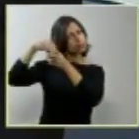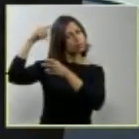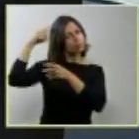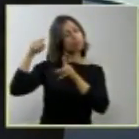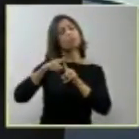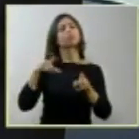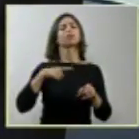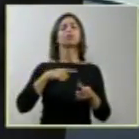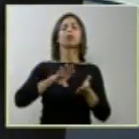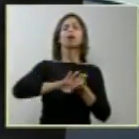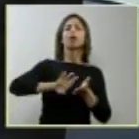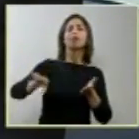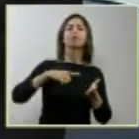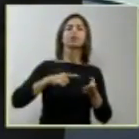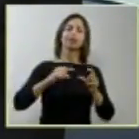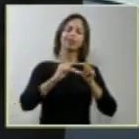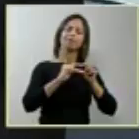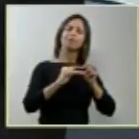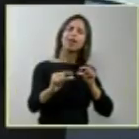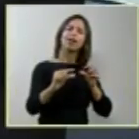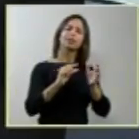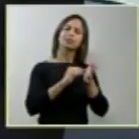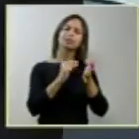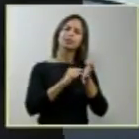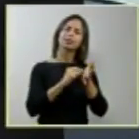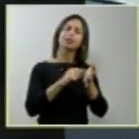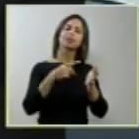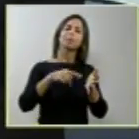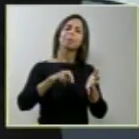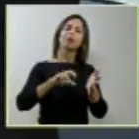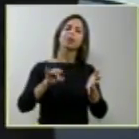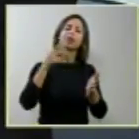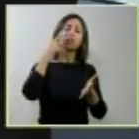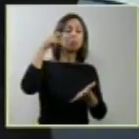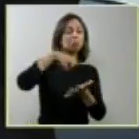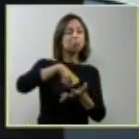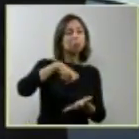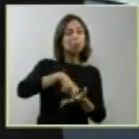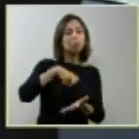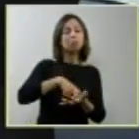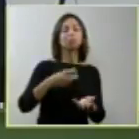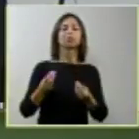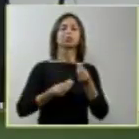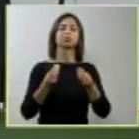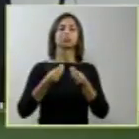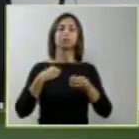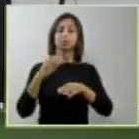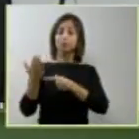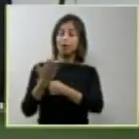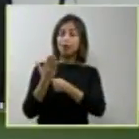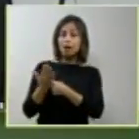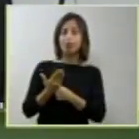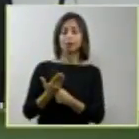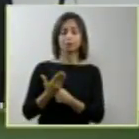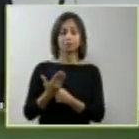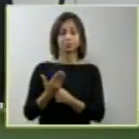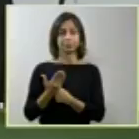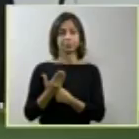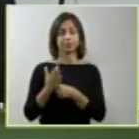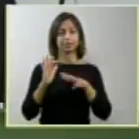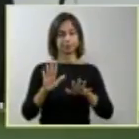penal quanto àqueles que auxiliarem nesse mistério.